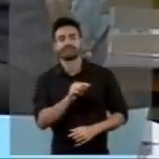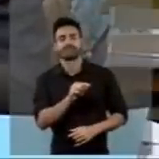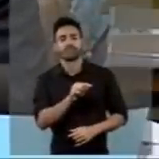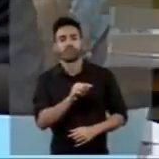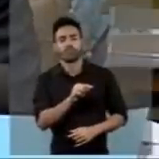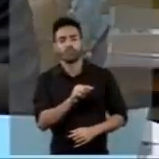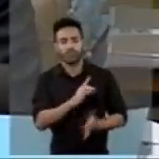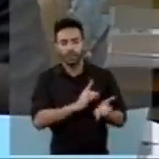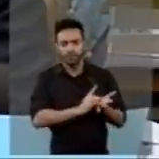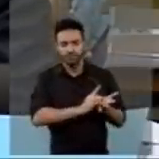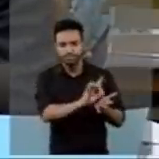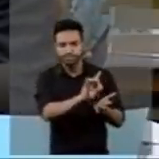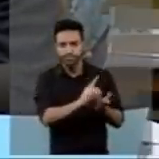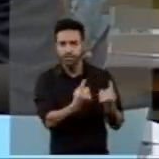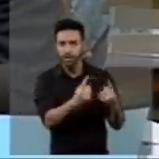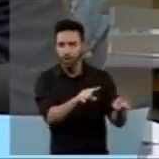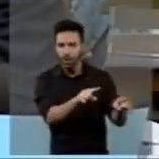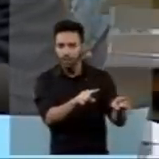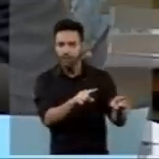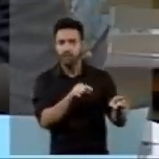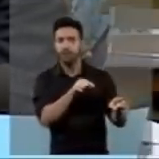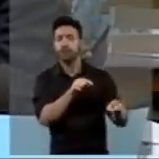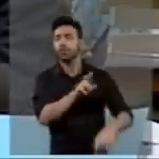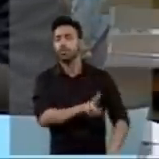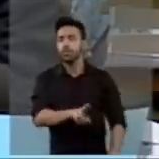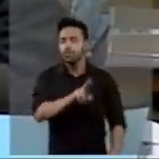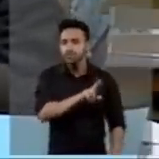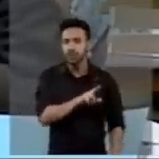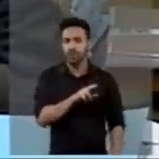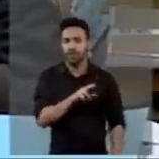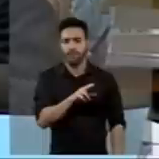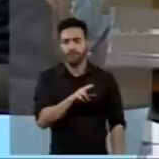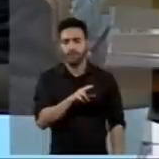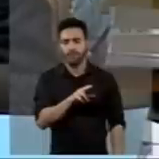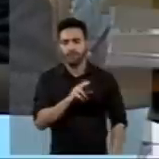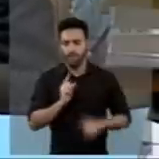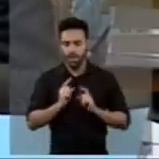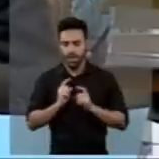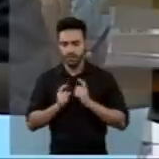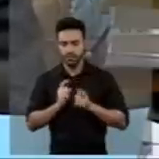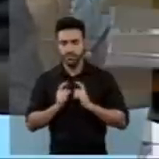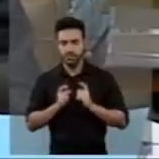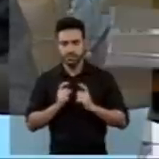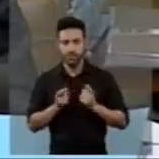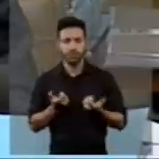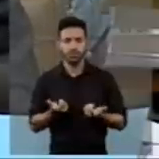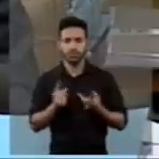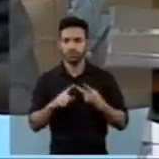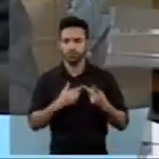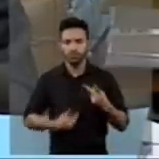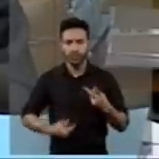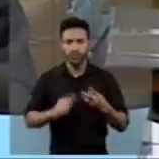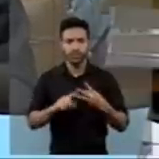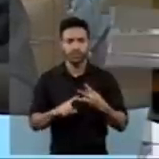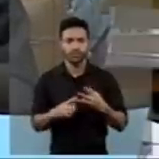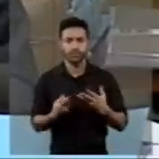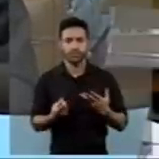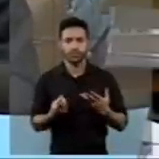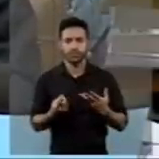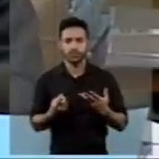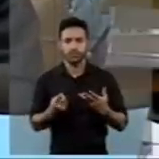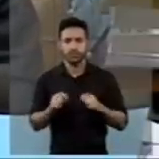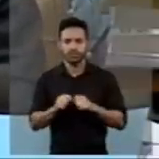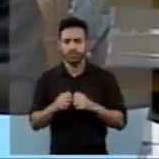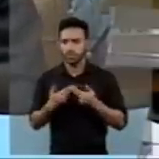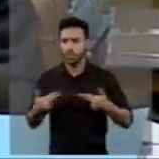rechaçar, repelir a utilização pela administração, pelo poder público, de sanção